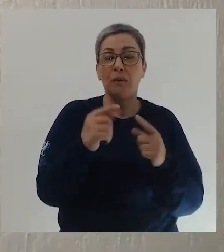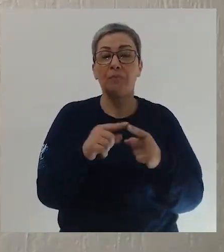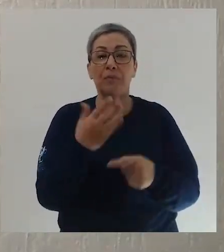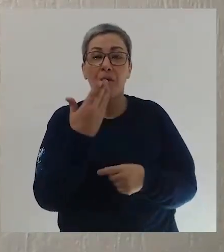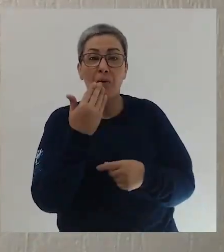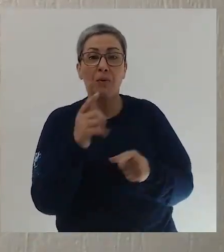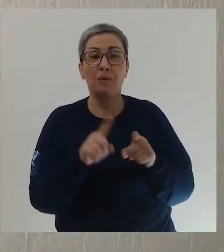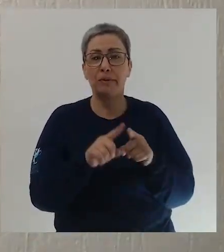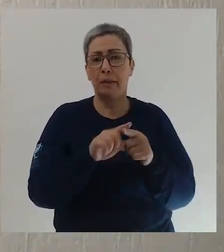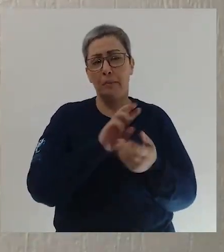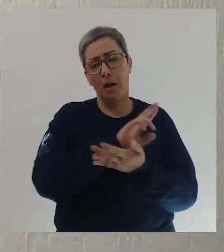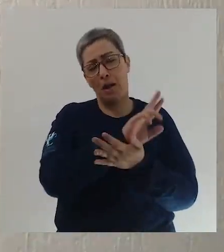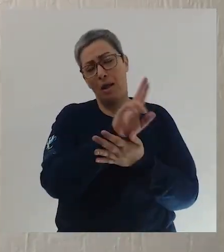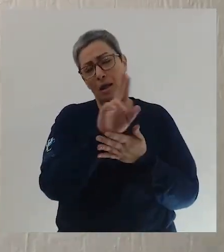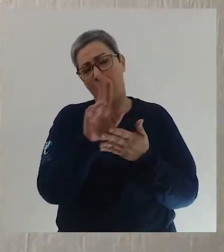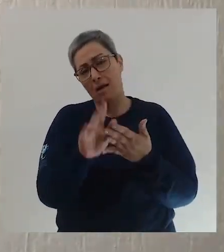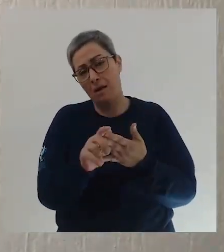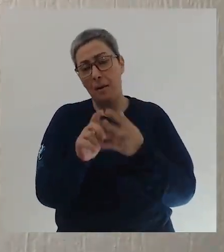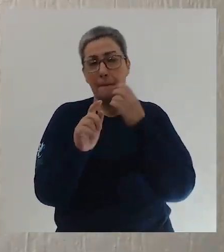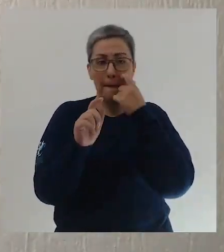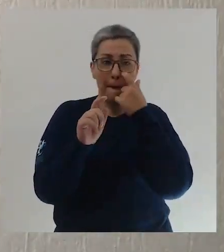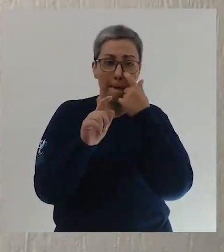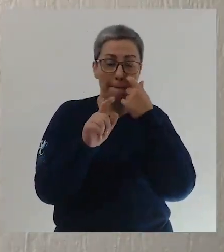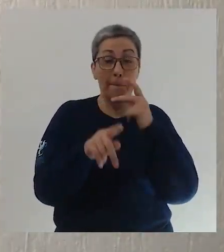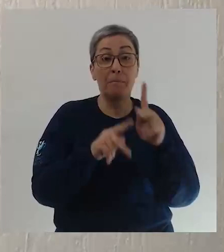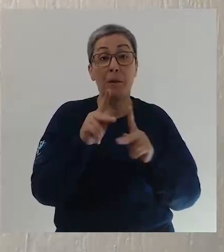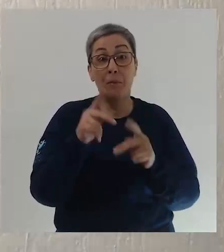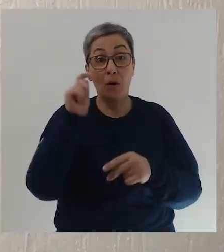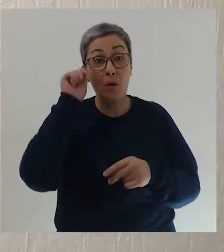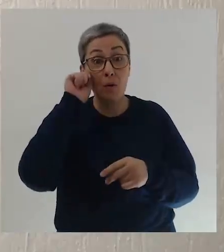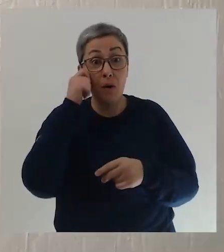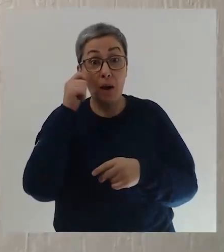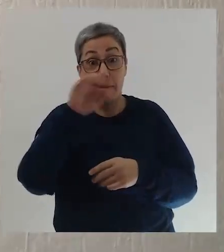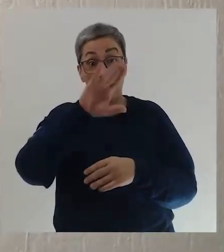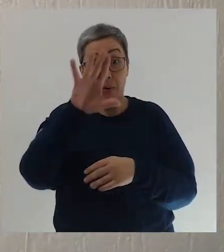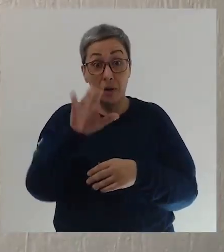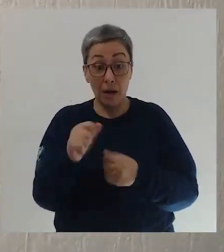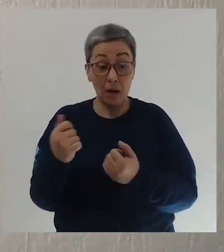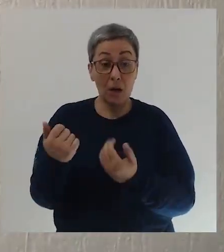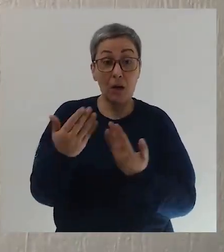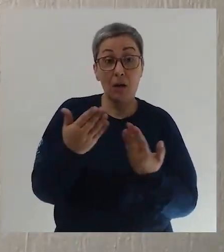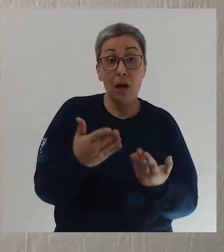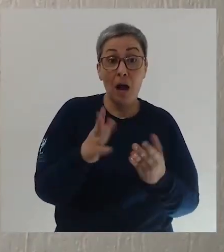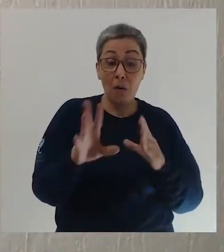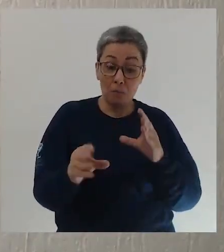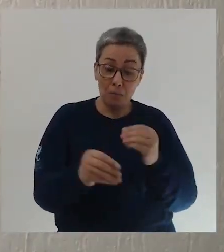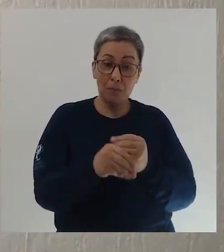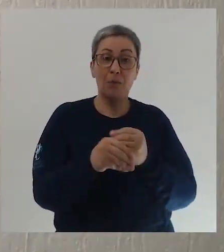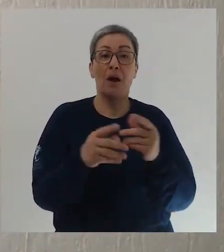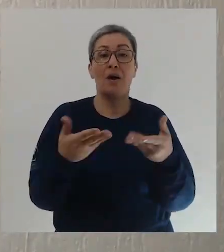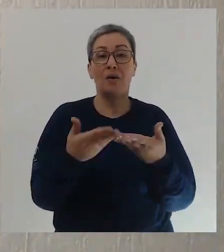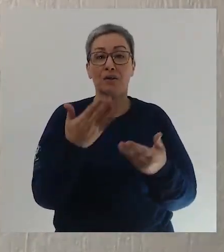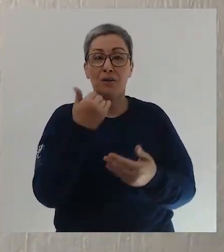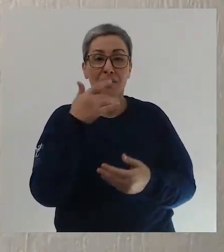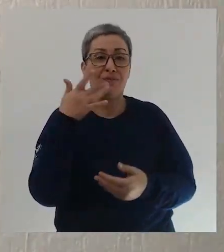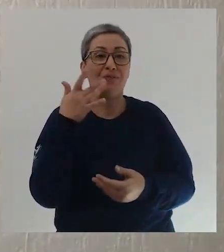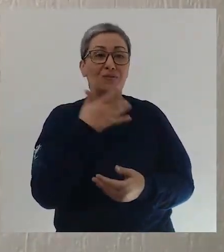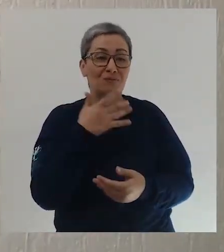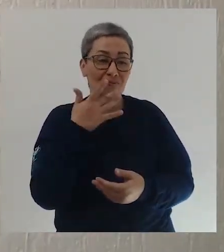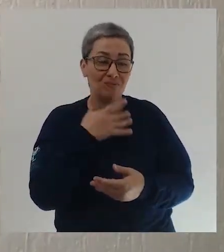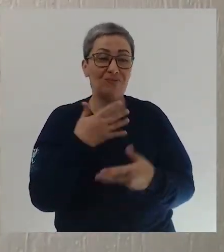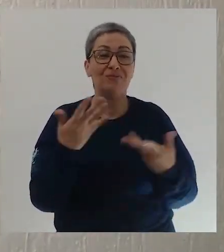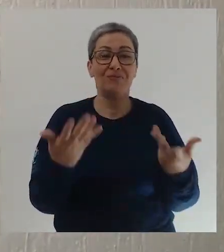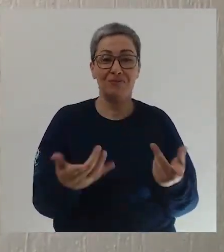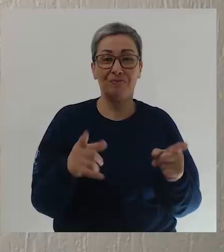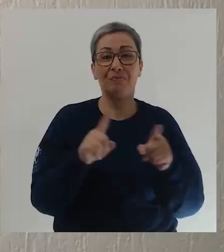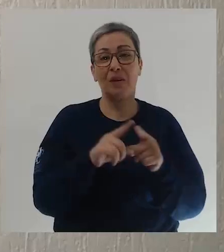por exemplo, sobre a comida, né? São muitas as comidas que os povos africanos trouxeram, né? E acabam fazendo parte do nosso cardápio, que são uma